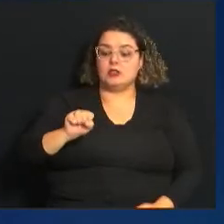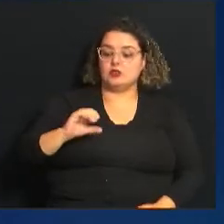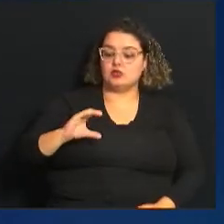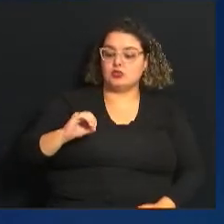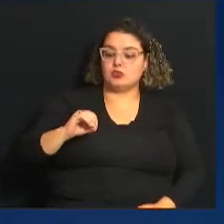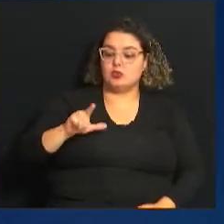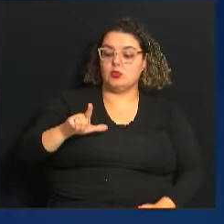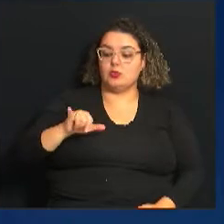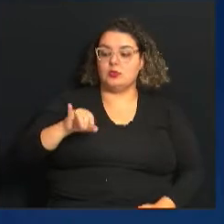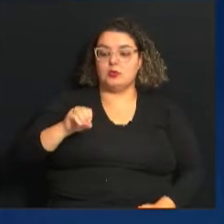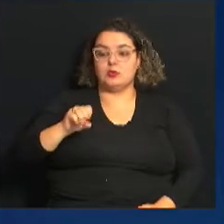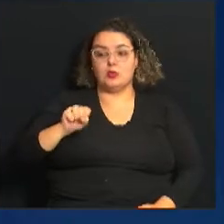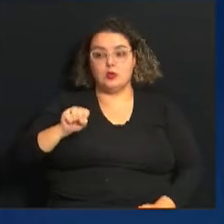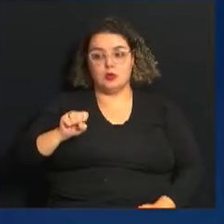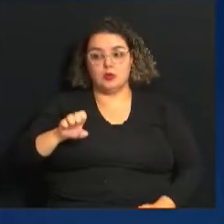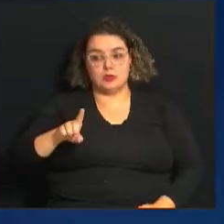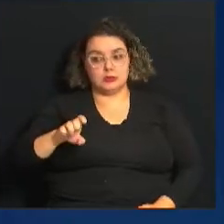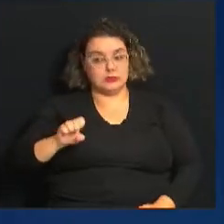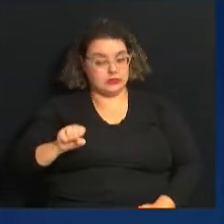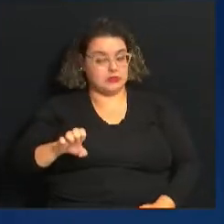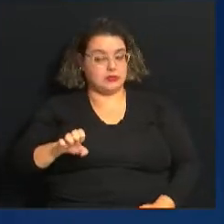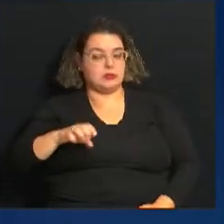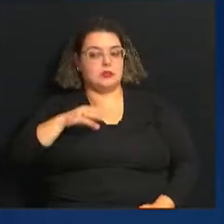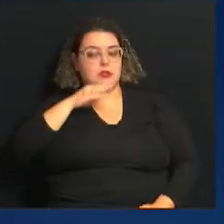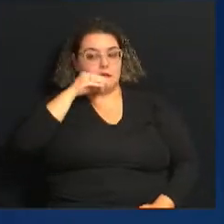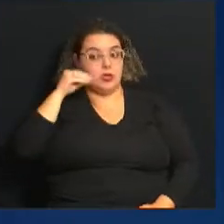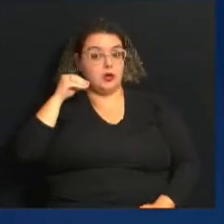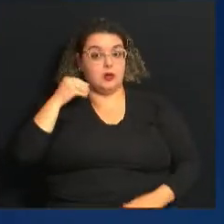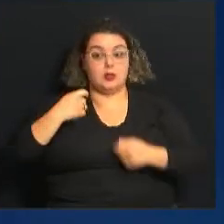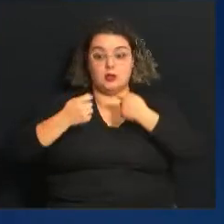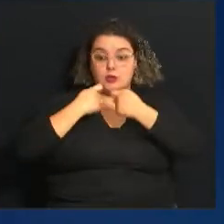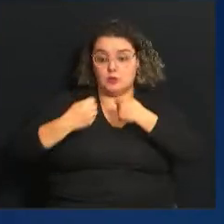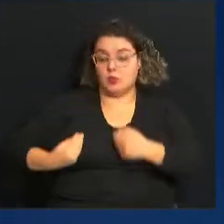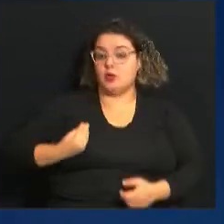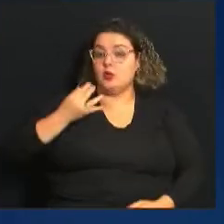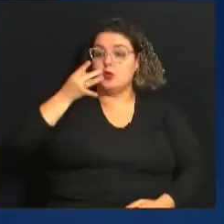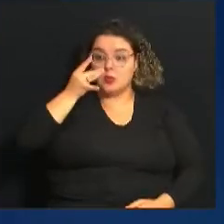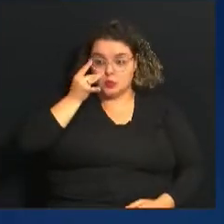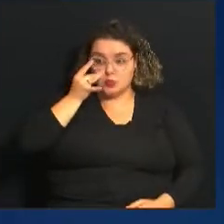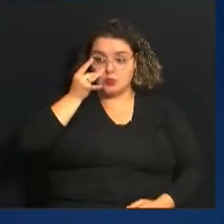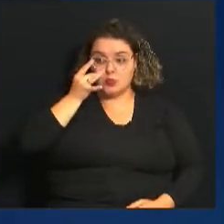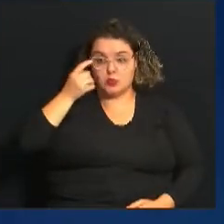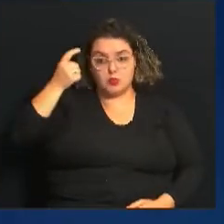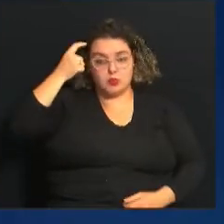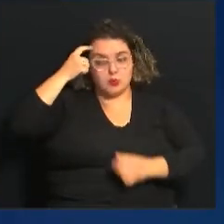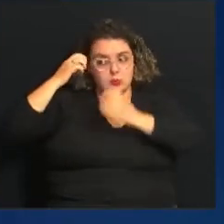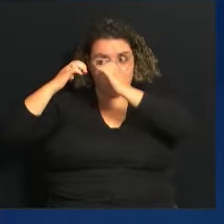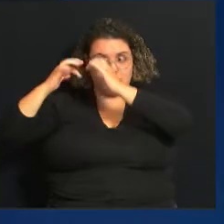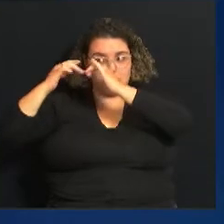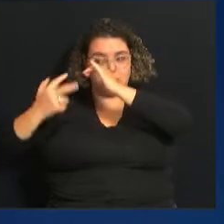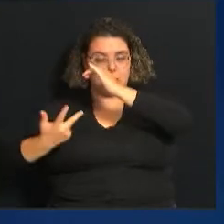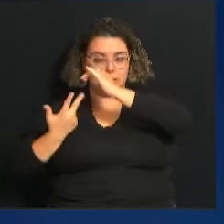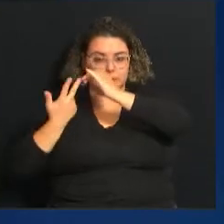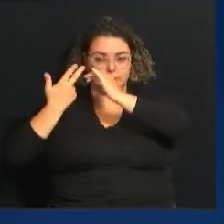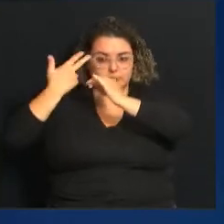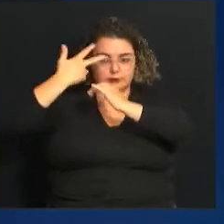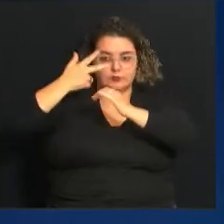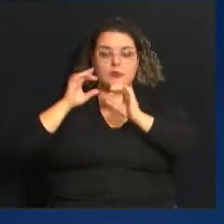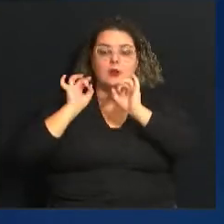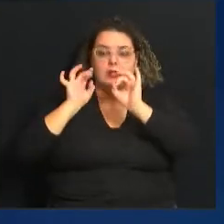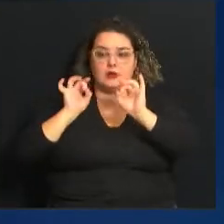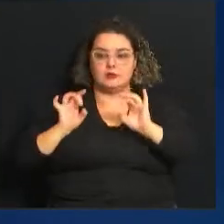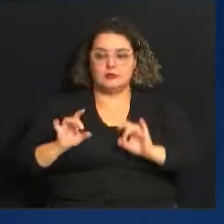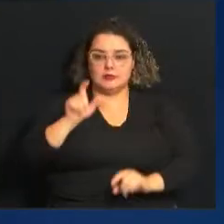Idiopática Adolescente, daqui a pouco tem entrevista ao vivo com um neurocirurgião especialista em